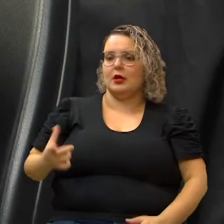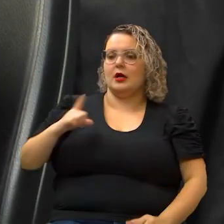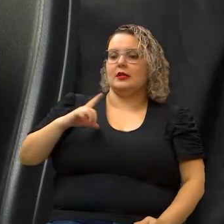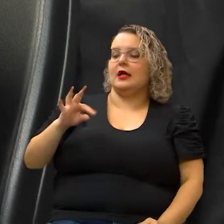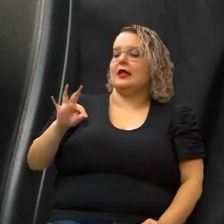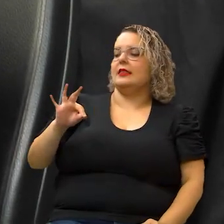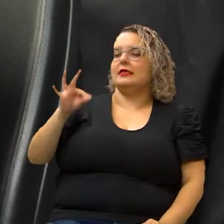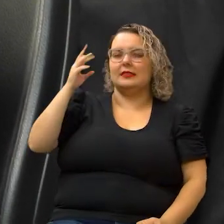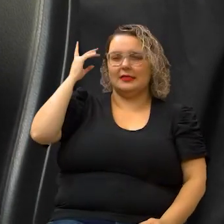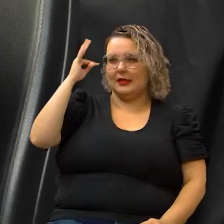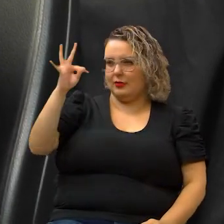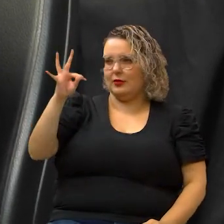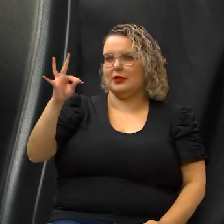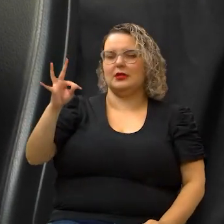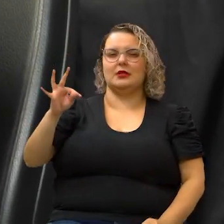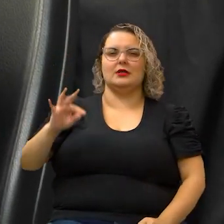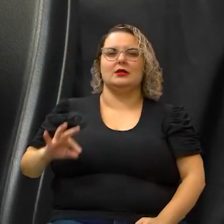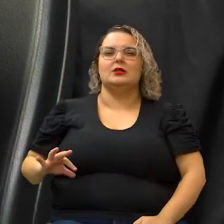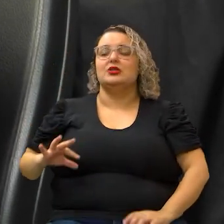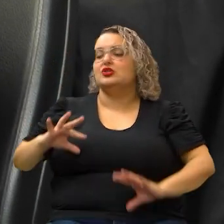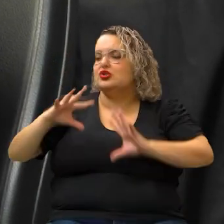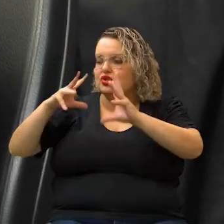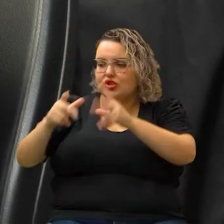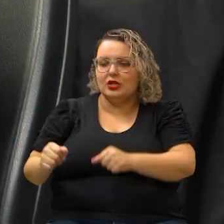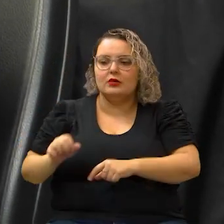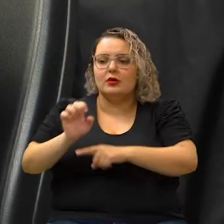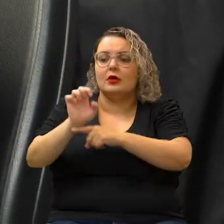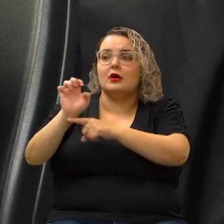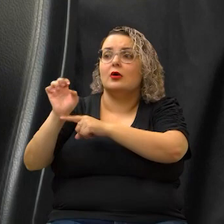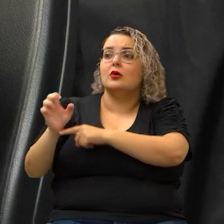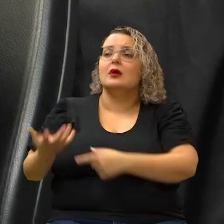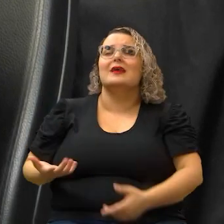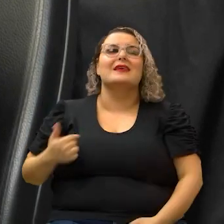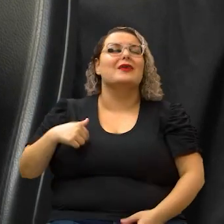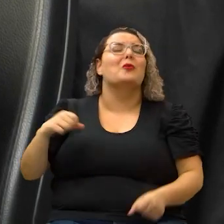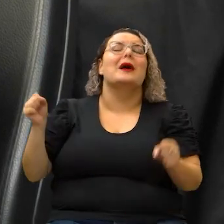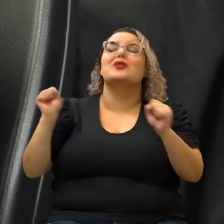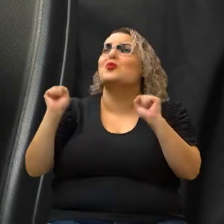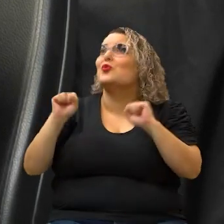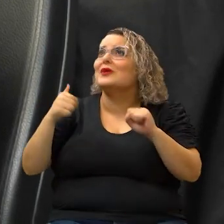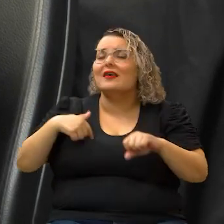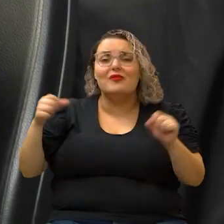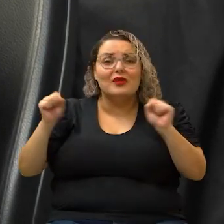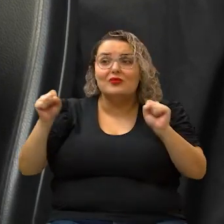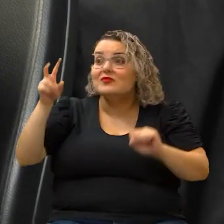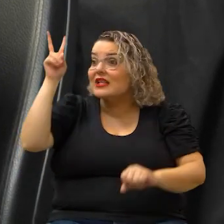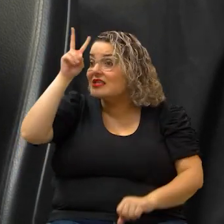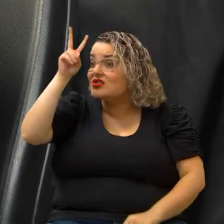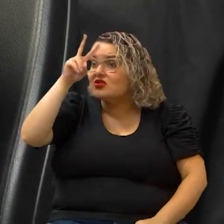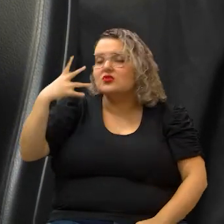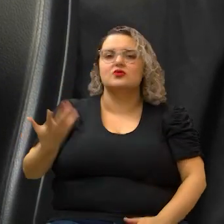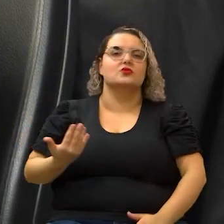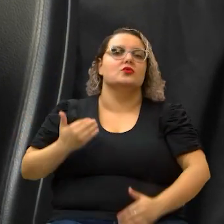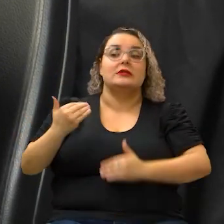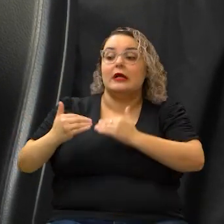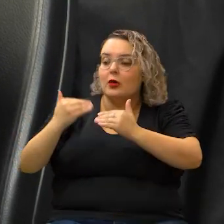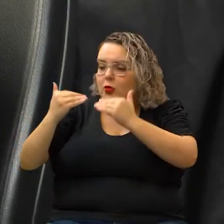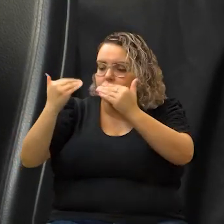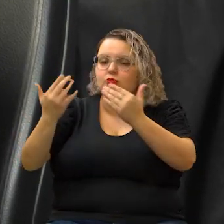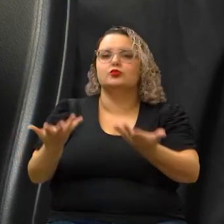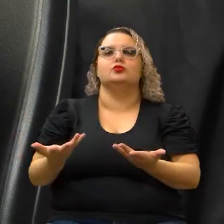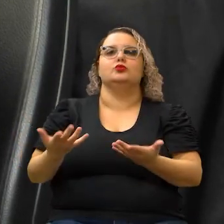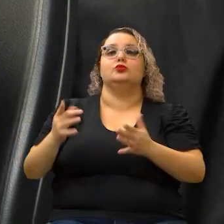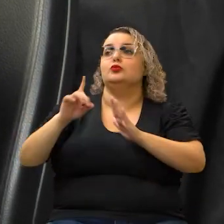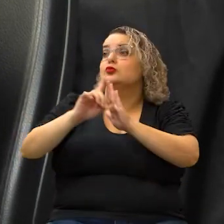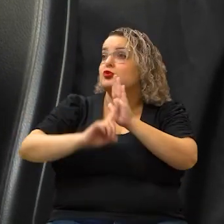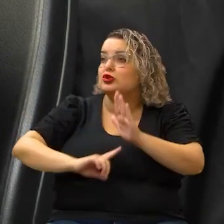do Estado, ninguém gostava, todo mundo odiava, e eu amava a teoria geral do Estado. Eu gostava da história, da formação, da construção do